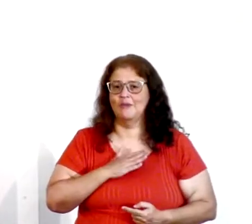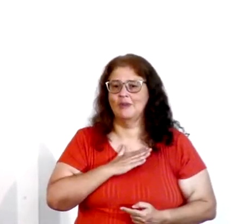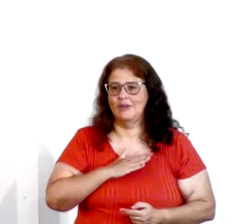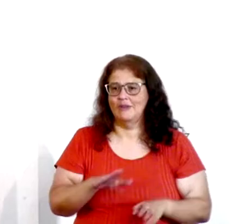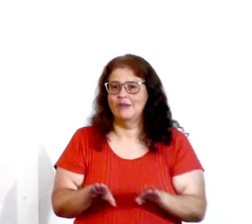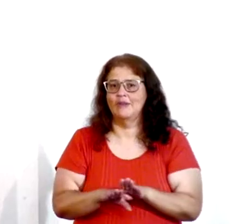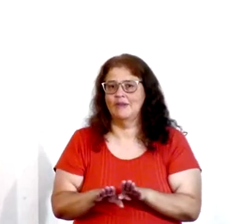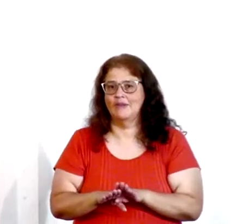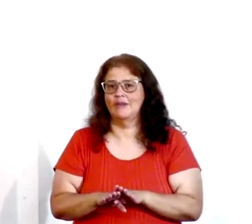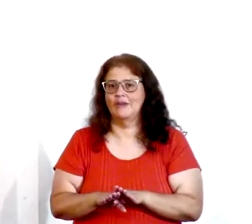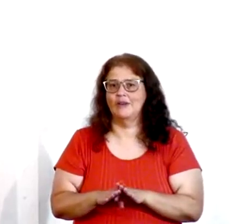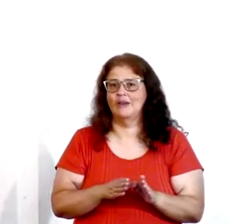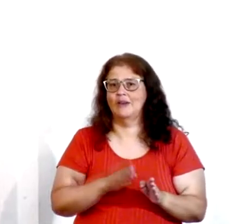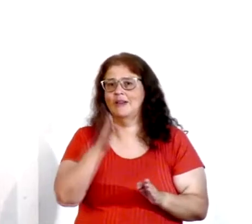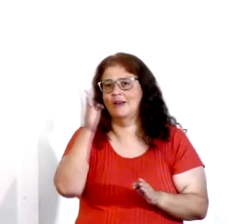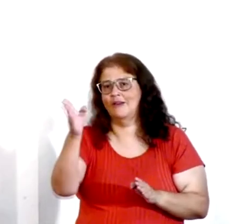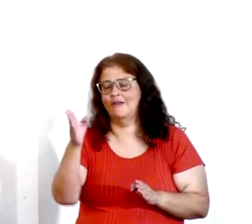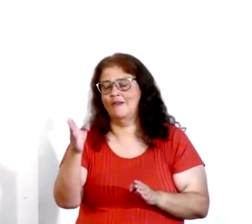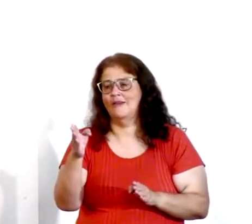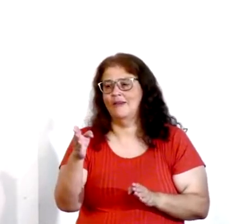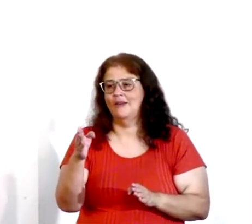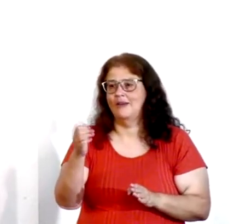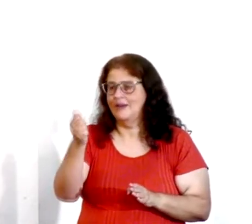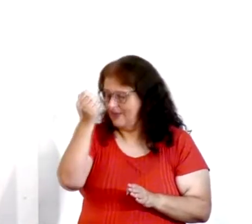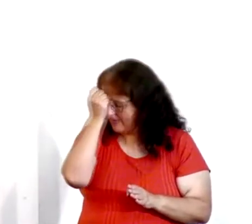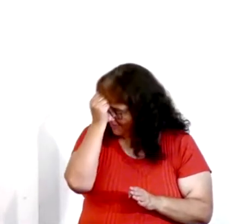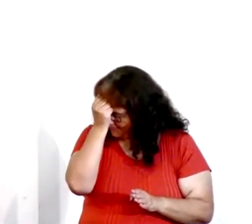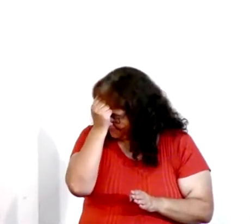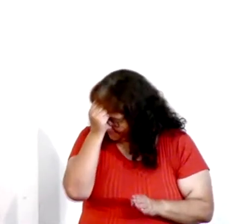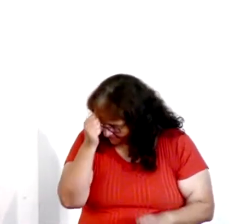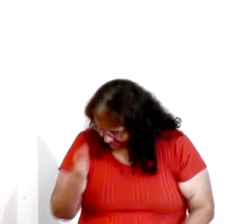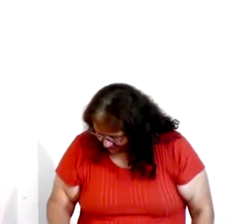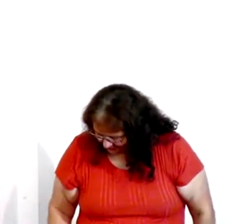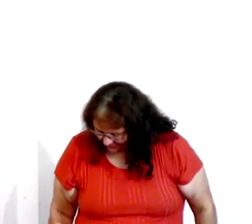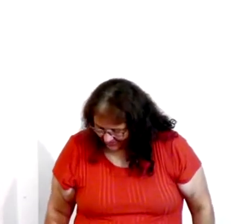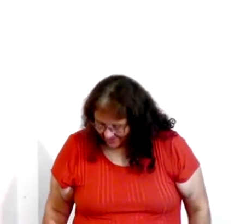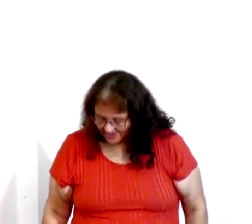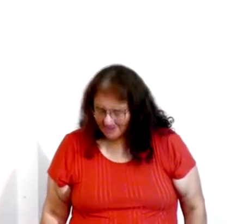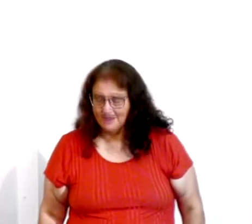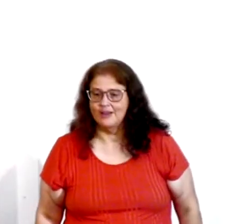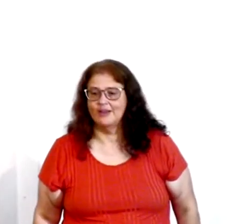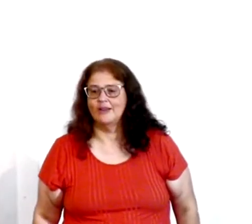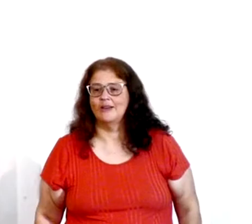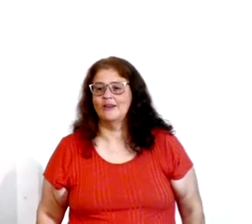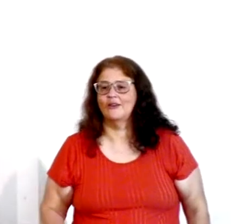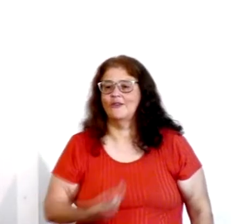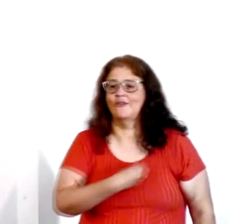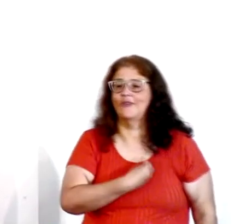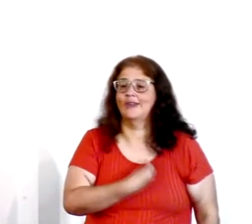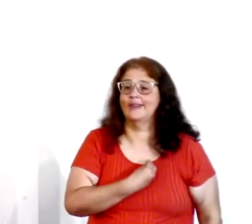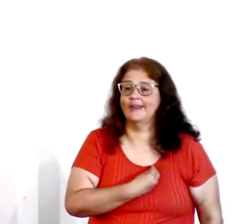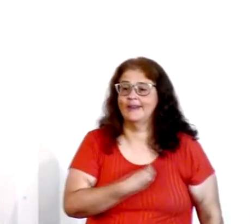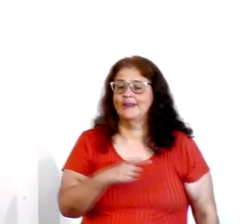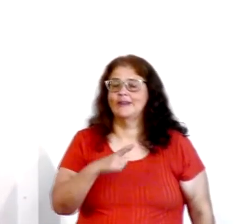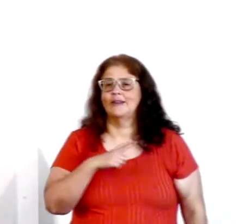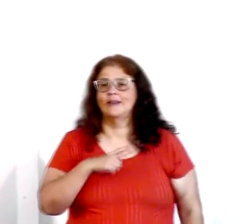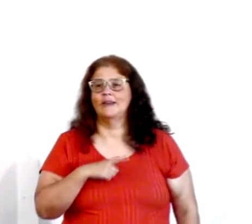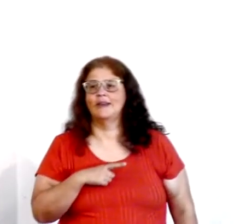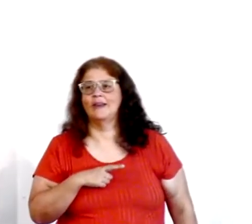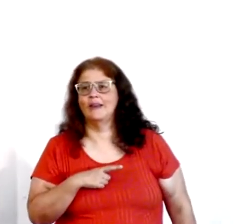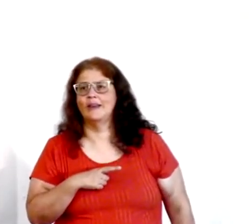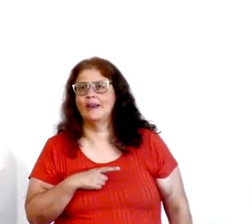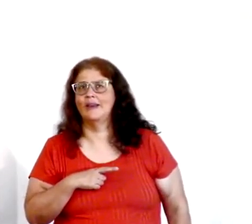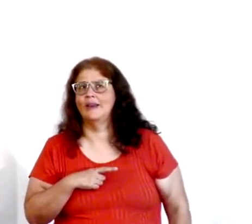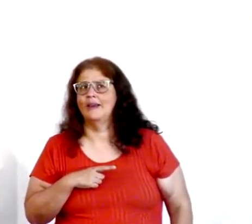verdadeiro arrependimento, nos leve a uma vida de temor e tremor diante de Deus,